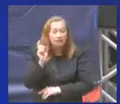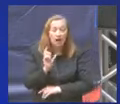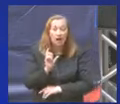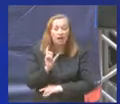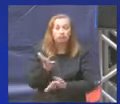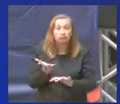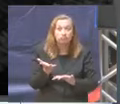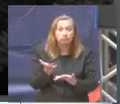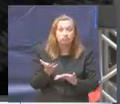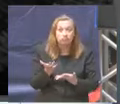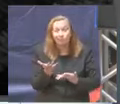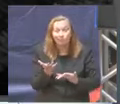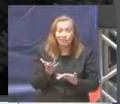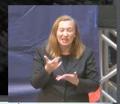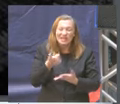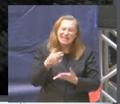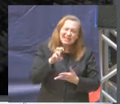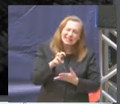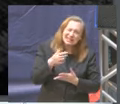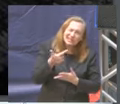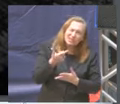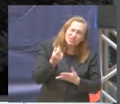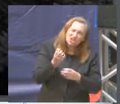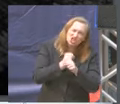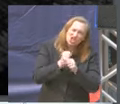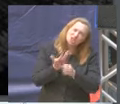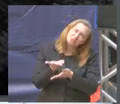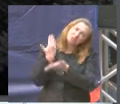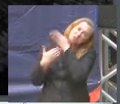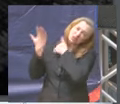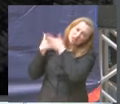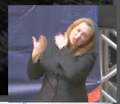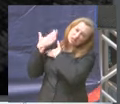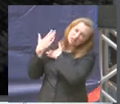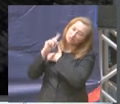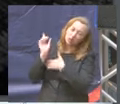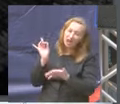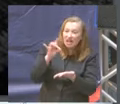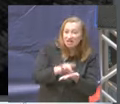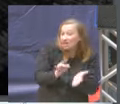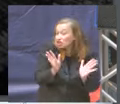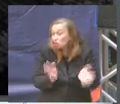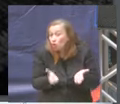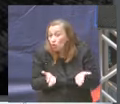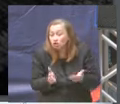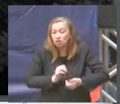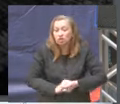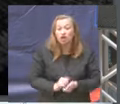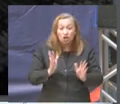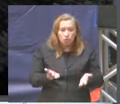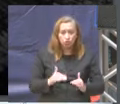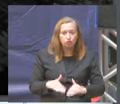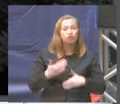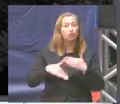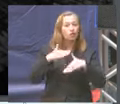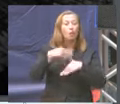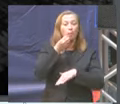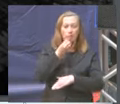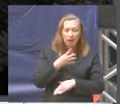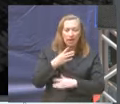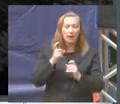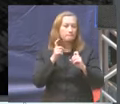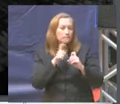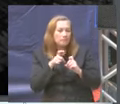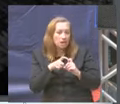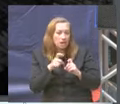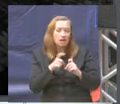a 15, 20 anos atrás, smartphone não era essa realidade, né? E hoje evoluiu bastante a